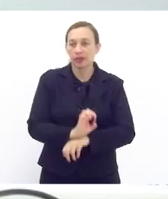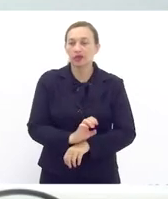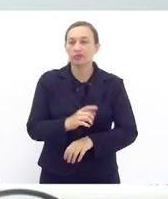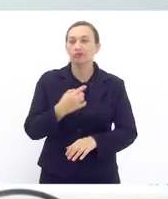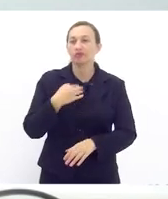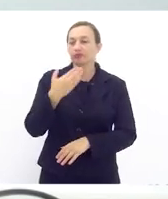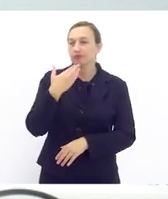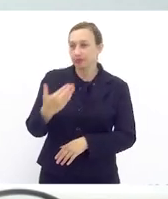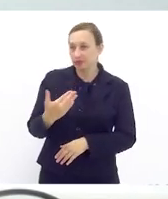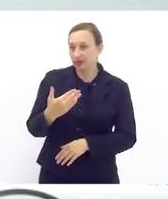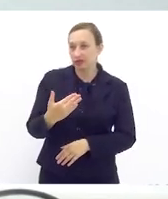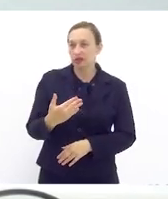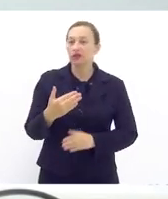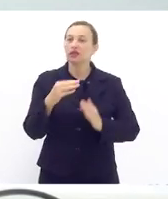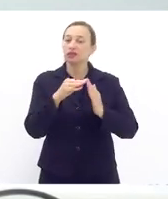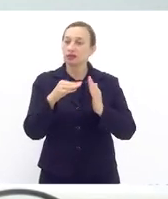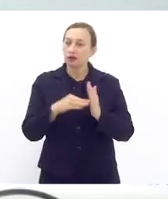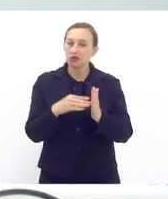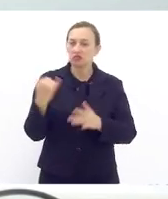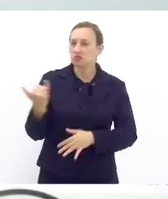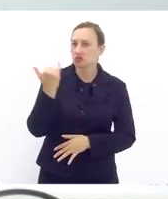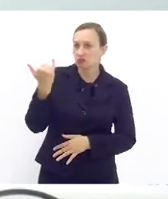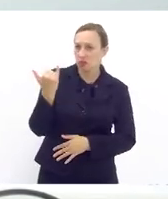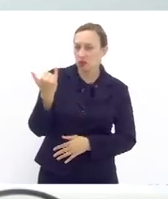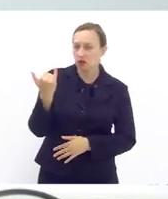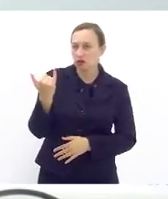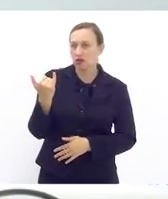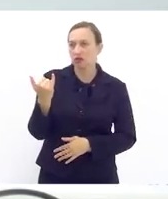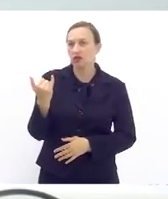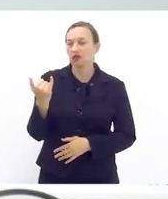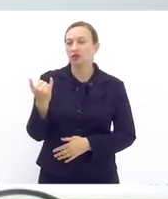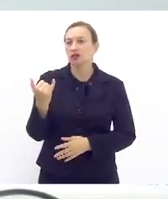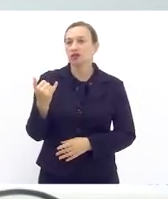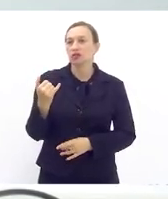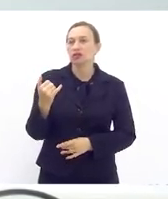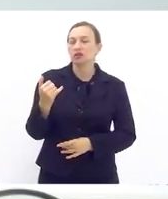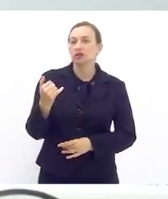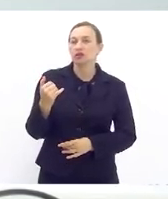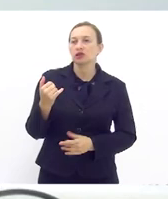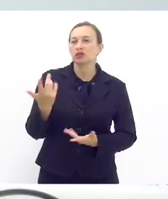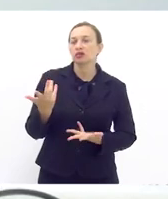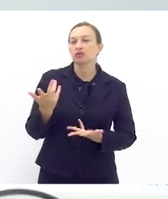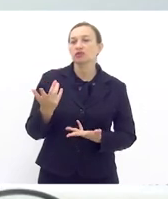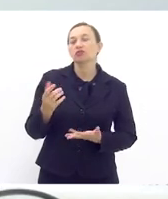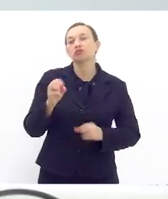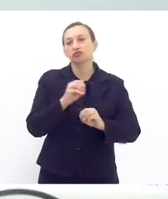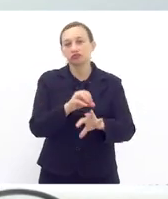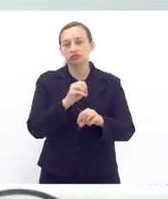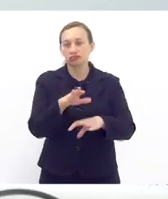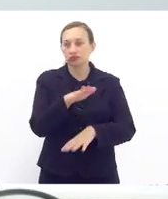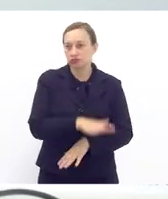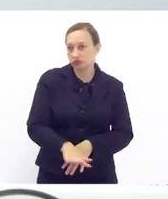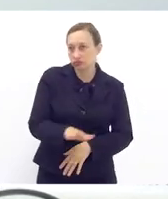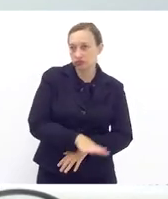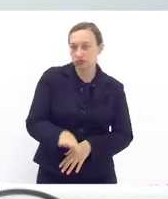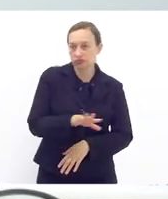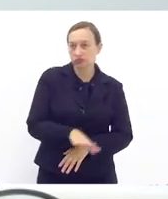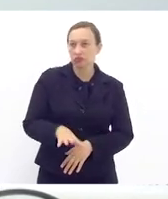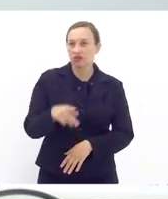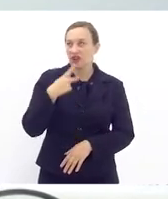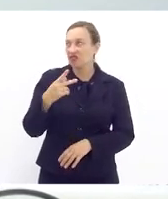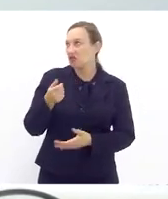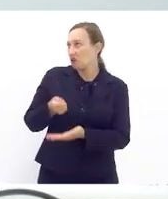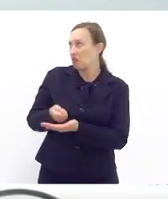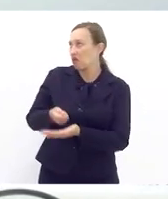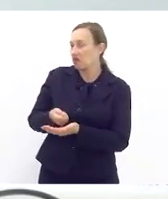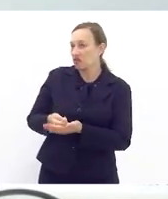uma sugestão de que essas metas não importam a exigibilidade do direito sobretudo na educação infantil que os municípios muito dizem que ai eu não sou obrigado